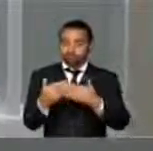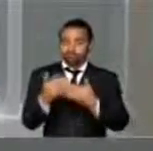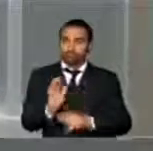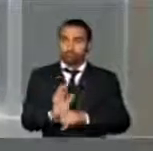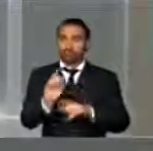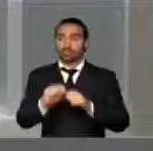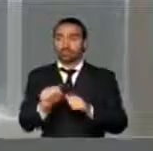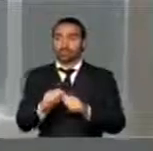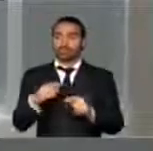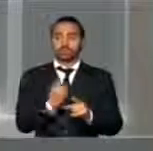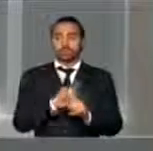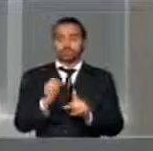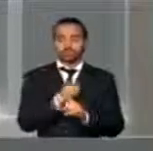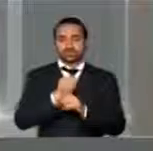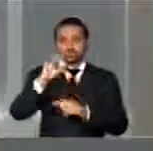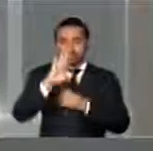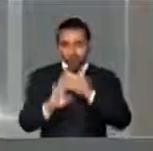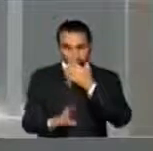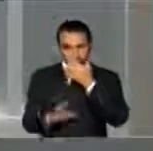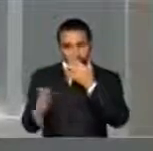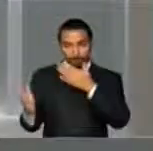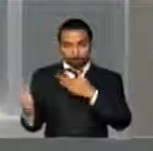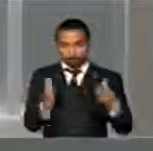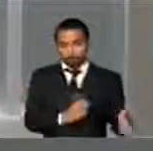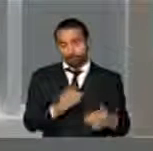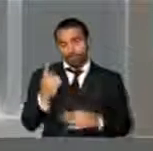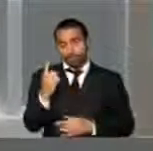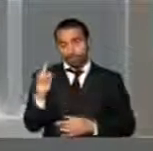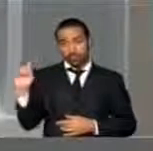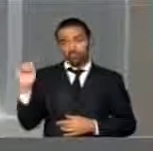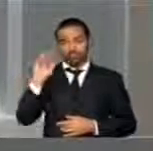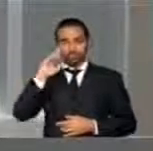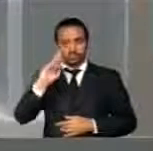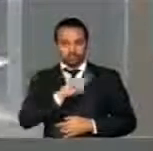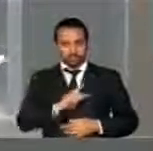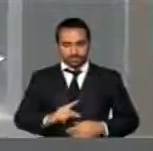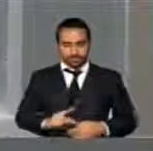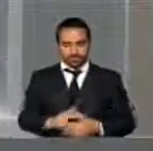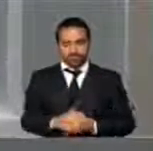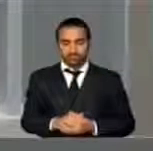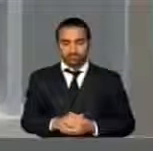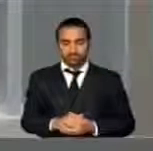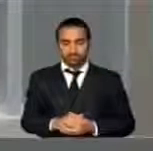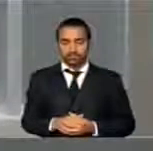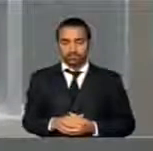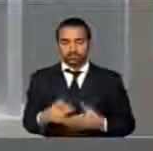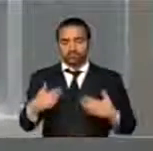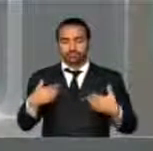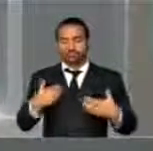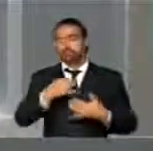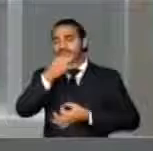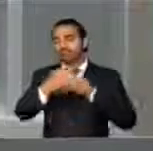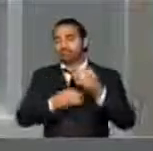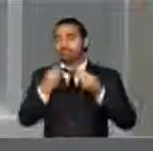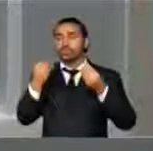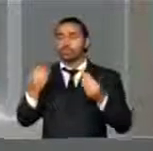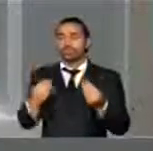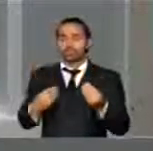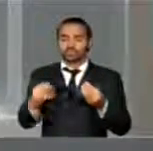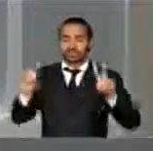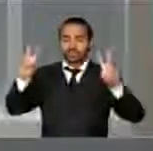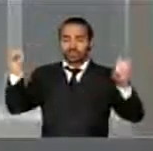nossa sociedade brasileira. E, por fim, senhor presidente, senhoras e senhores, eu queria comentar sobre a situação do impeachment,